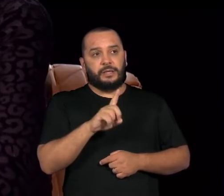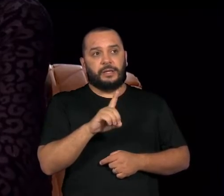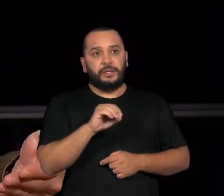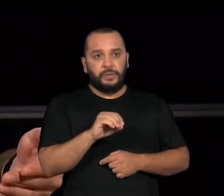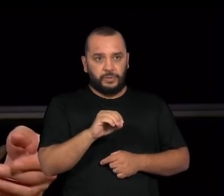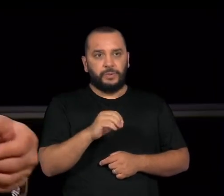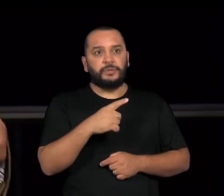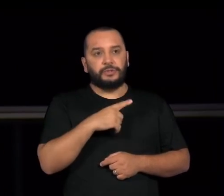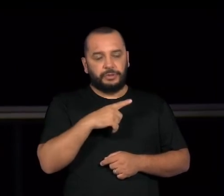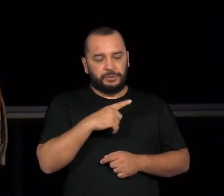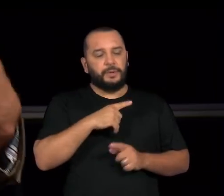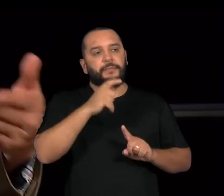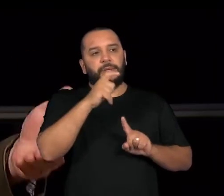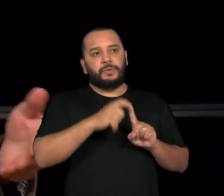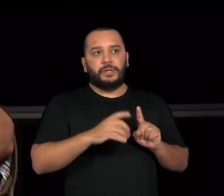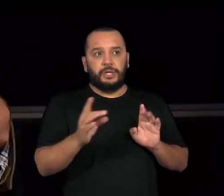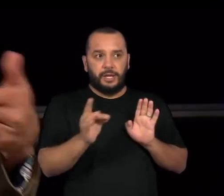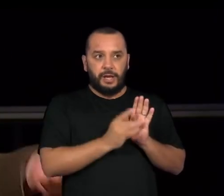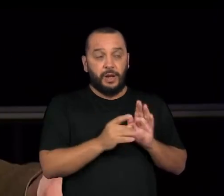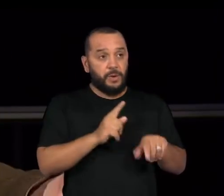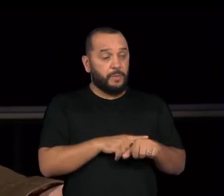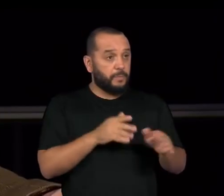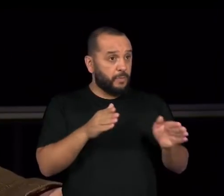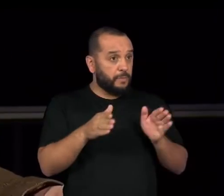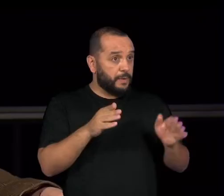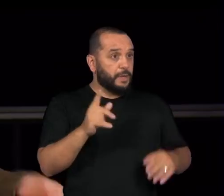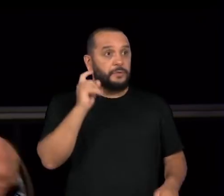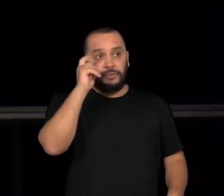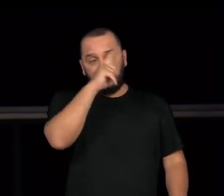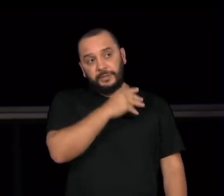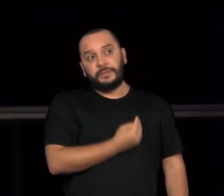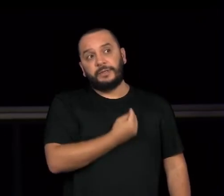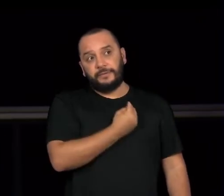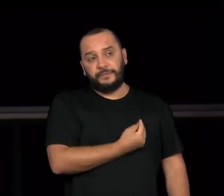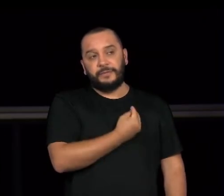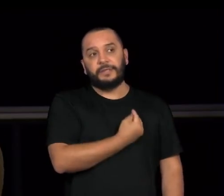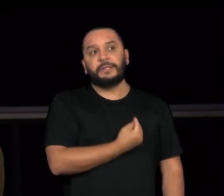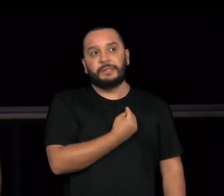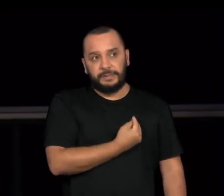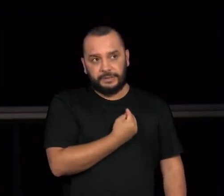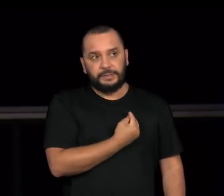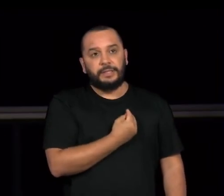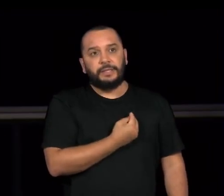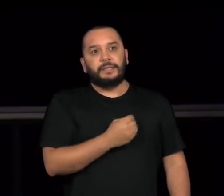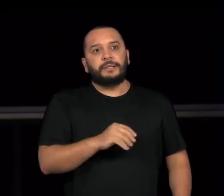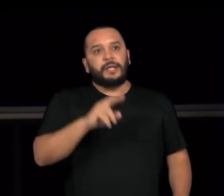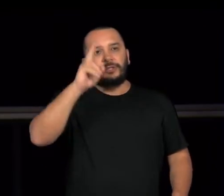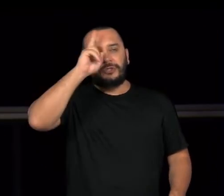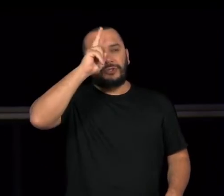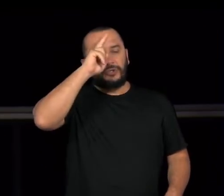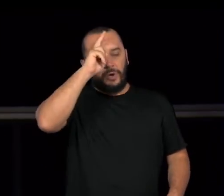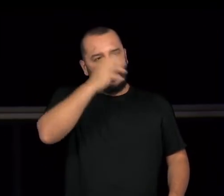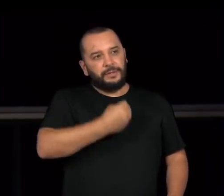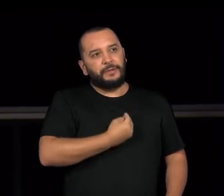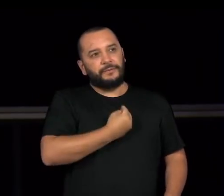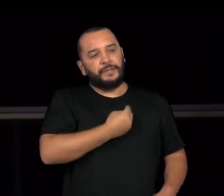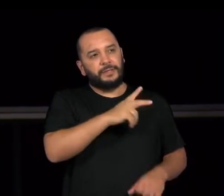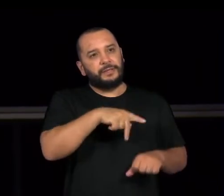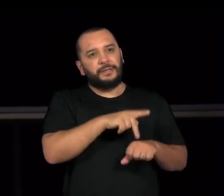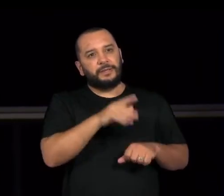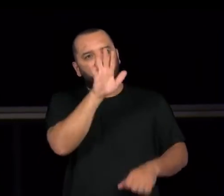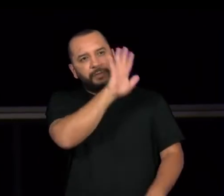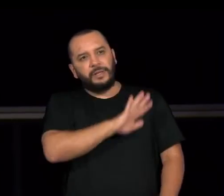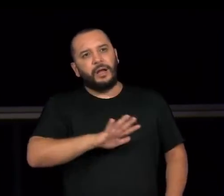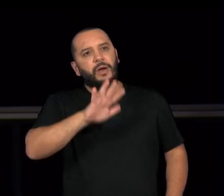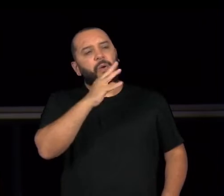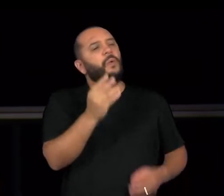personagem real, num momento dramático, trágico da vida dela, um momento trágico da história, da vida nacional. Né?